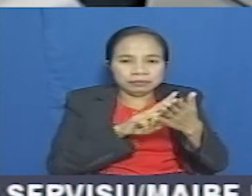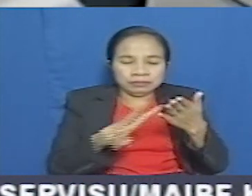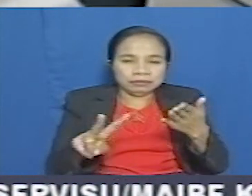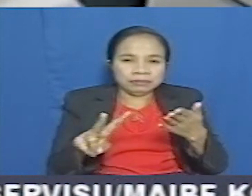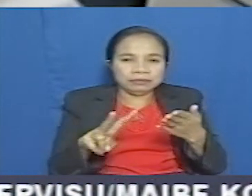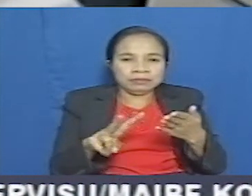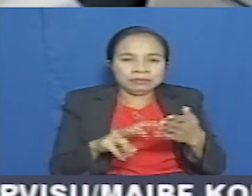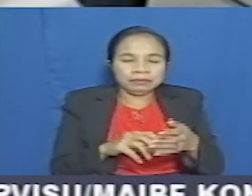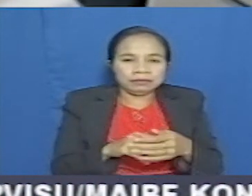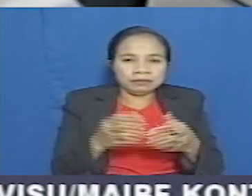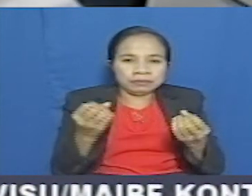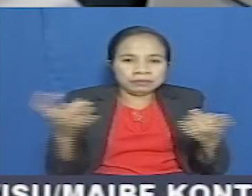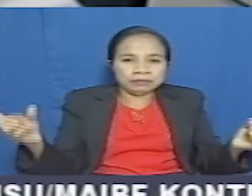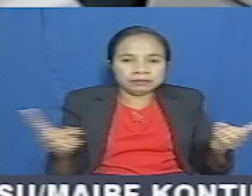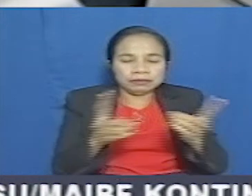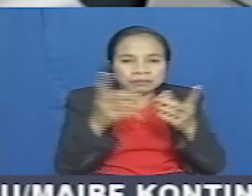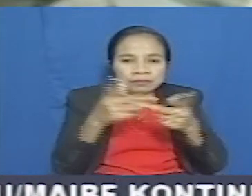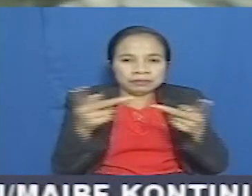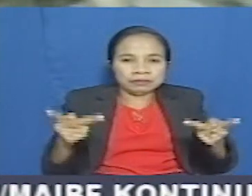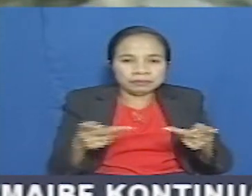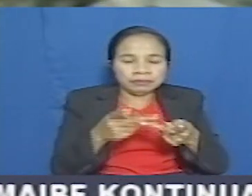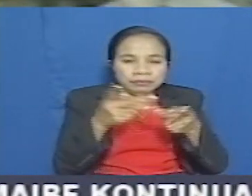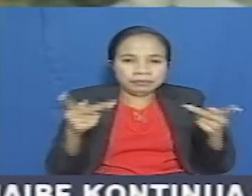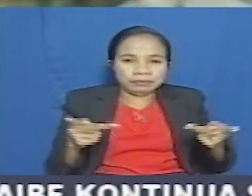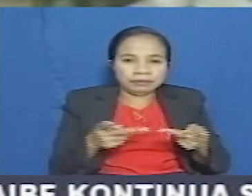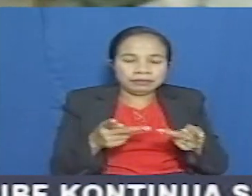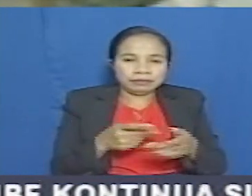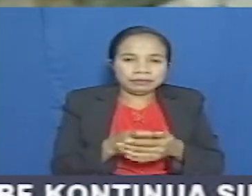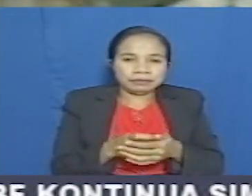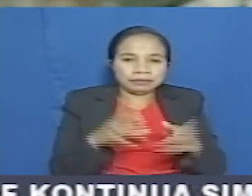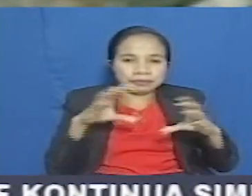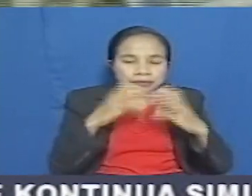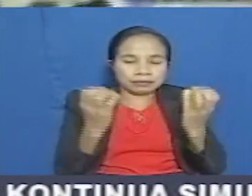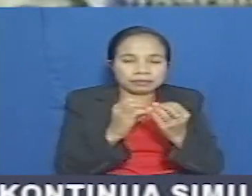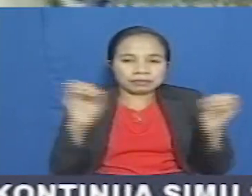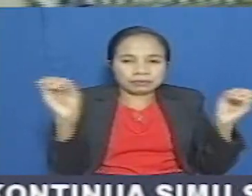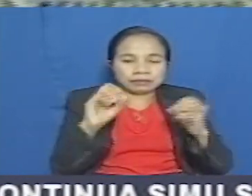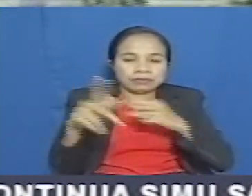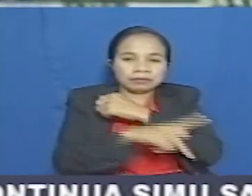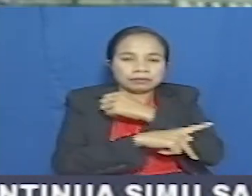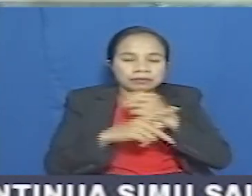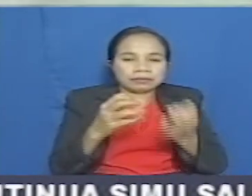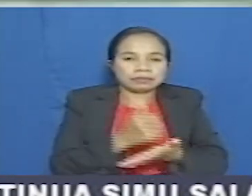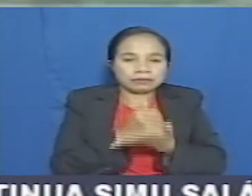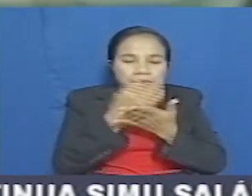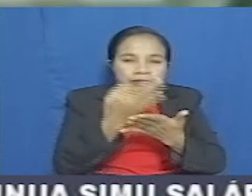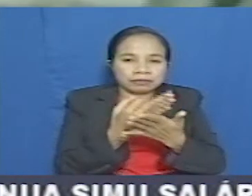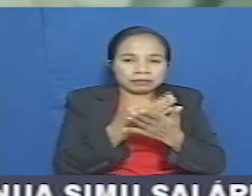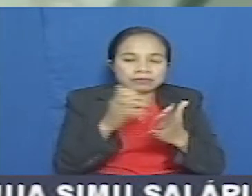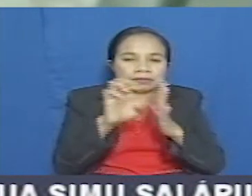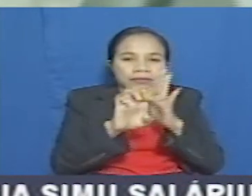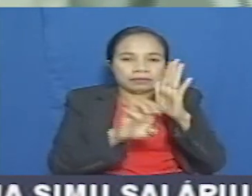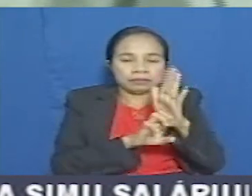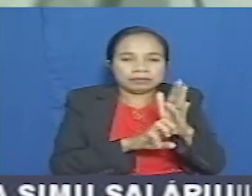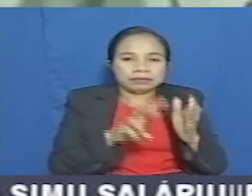né? Para que não aconteça, é fato. Além de daí, Comissão Anticorrupção, salvamos o São Estado, Rio Atos